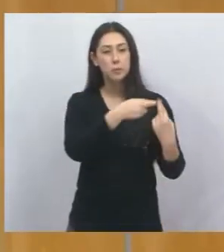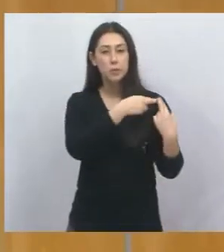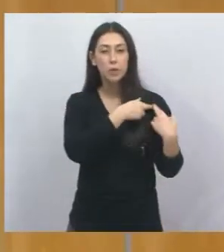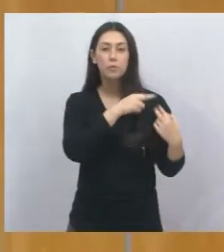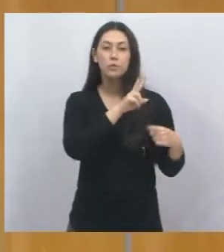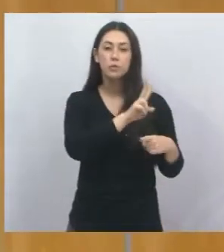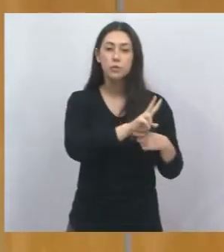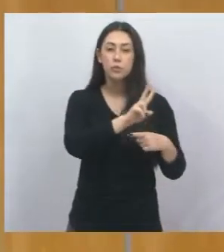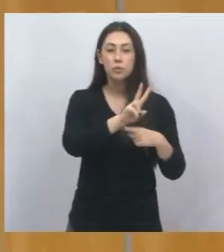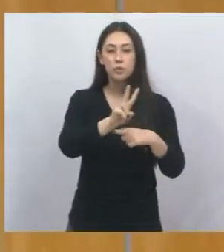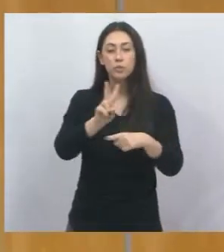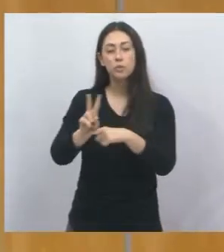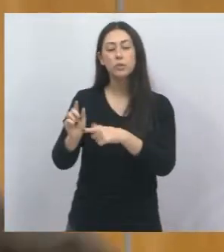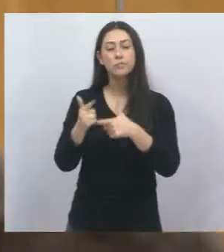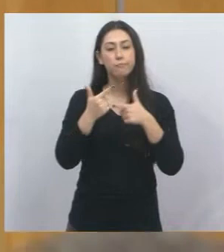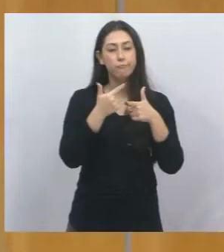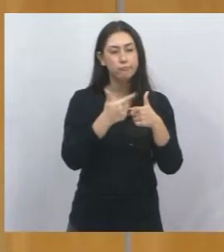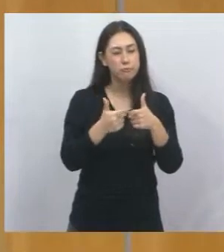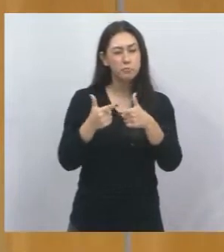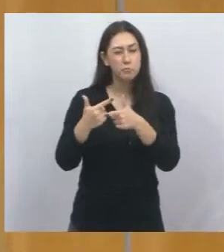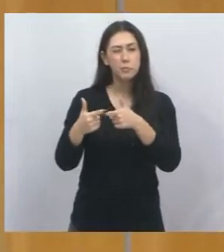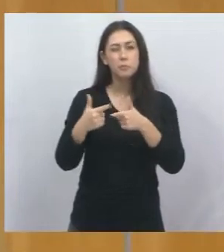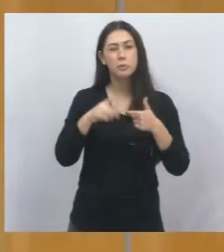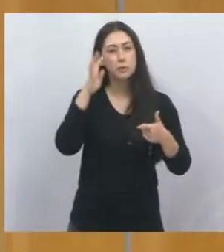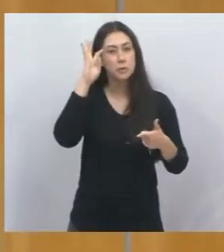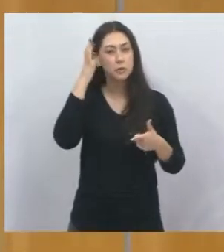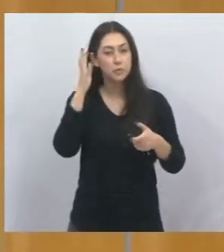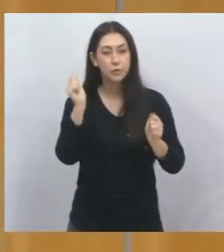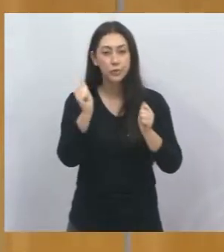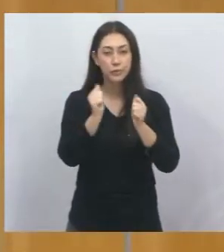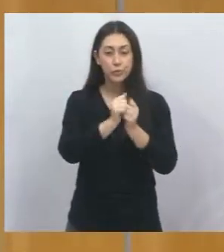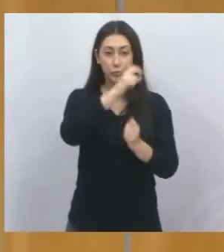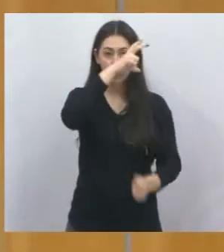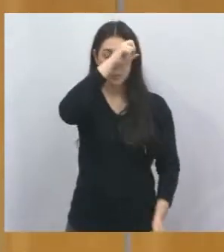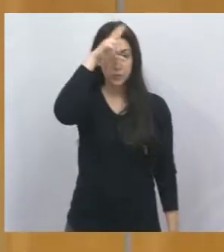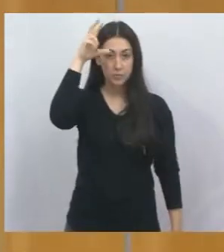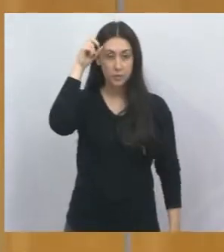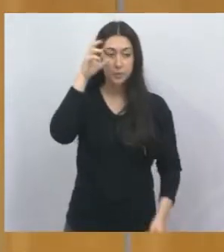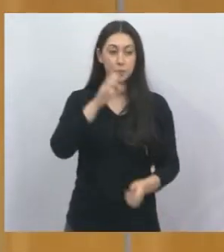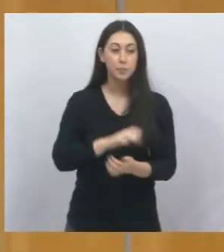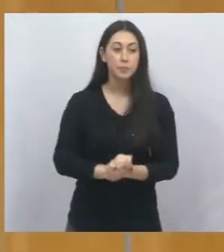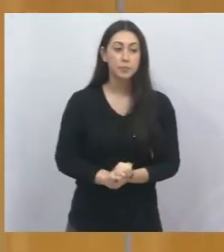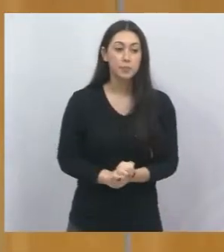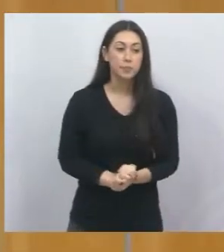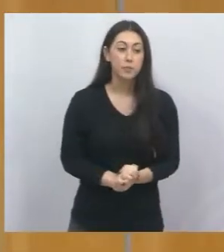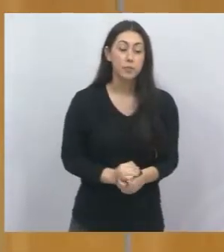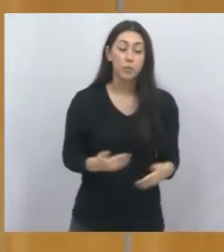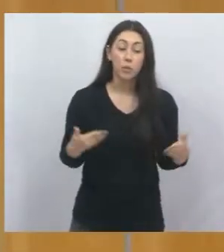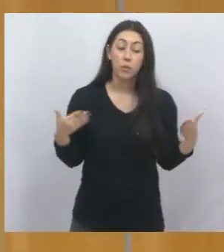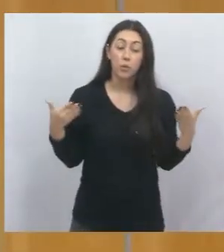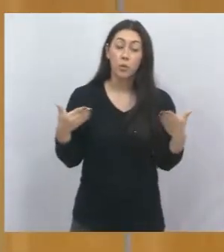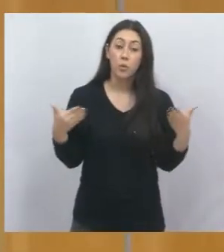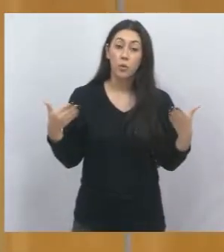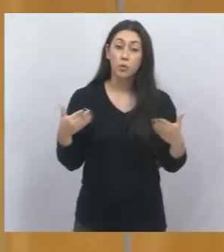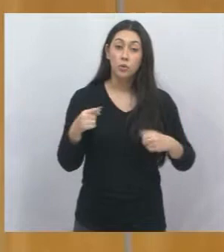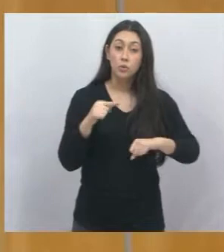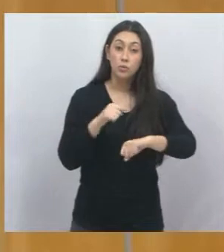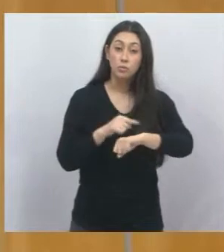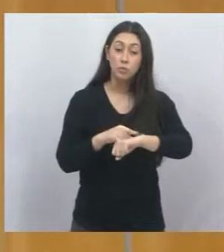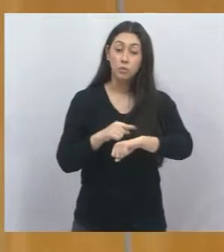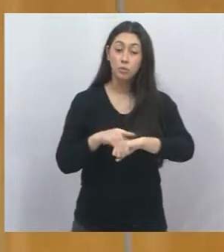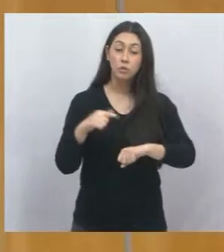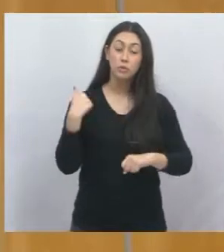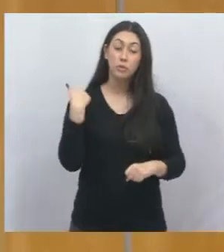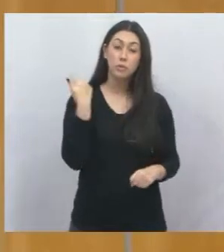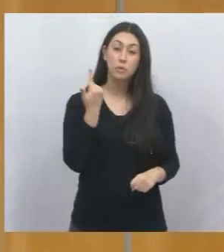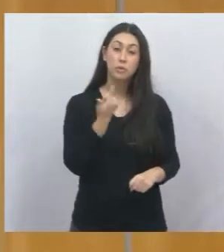de cuidar dos problemas da cidade junto com o prefeito. E hoje, nesse momento,